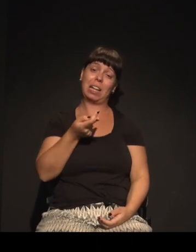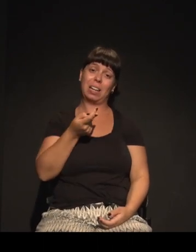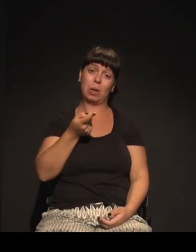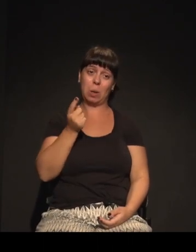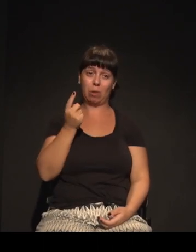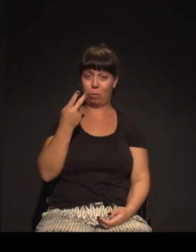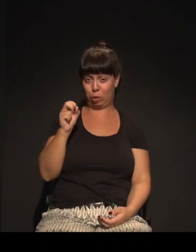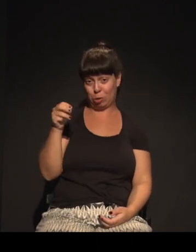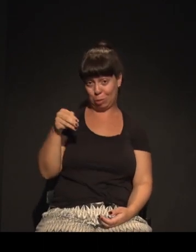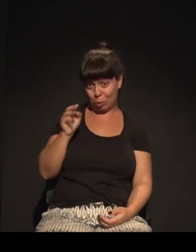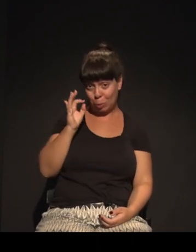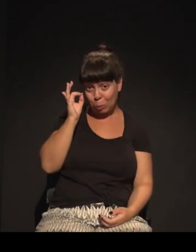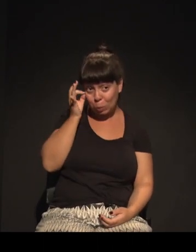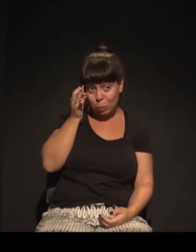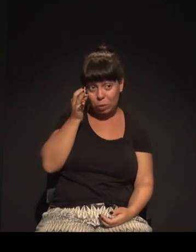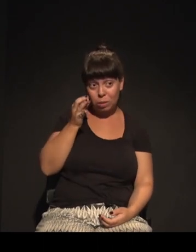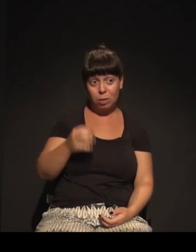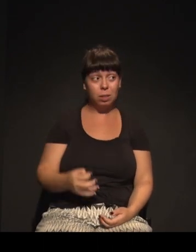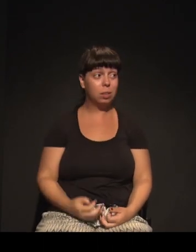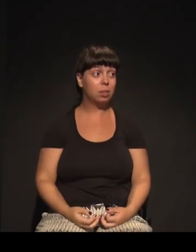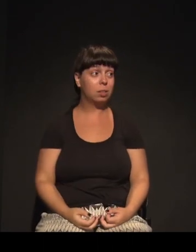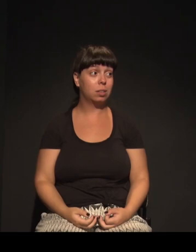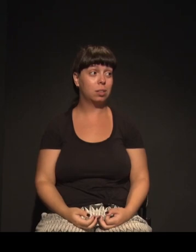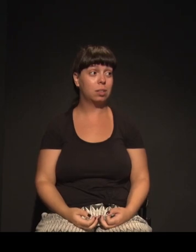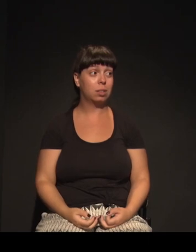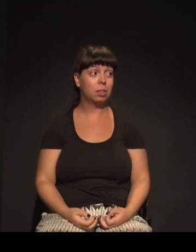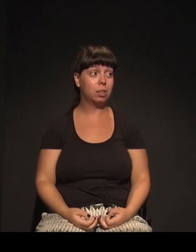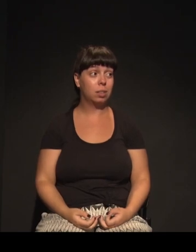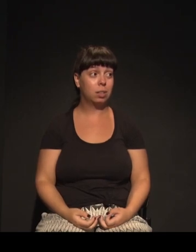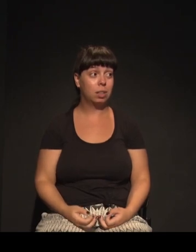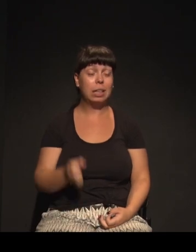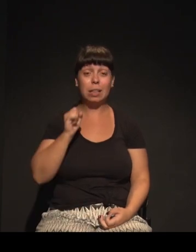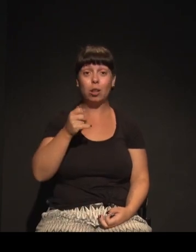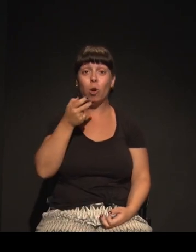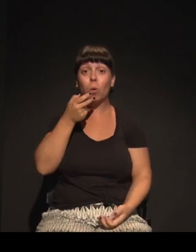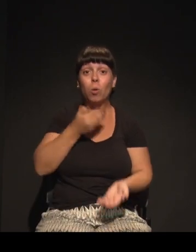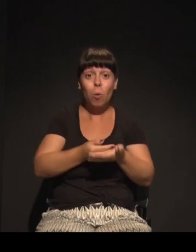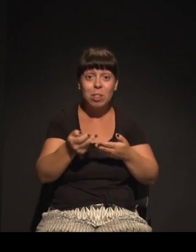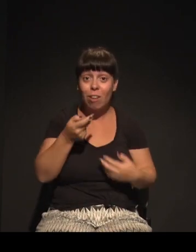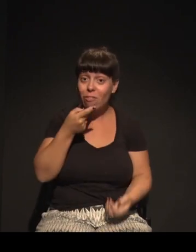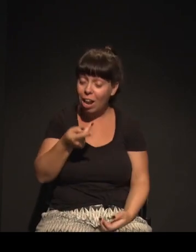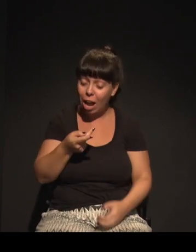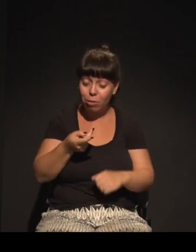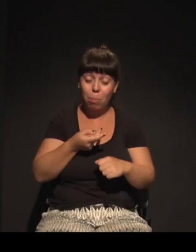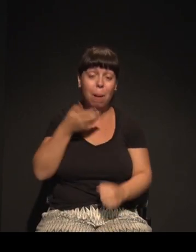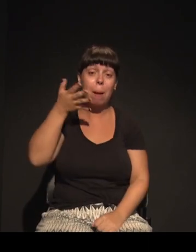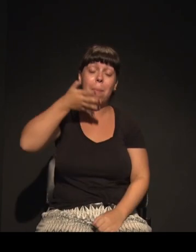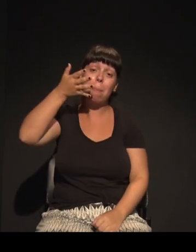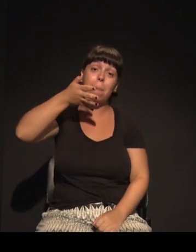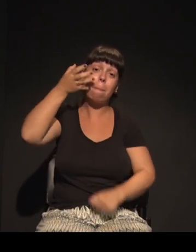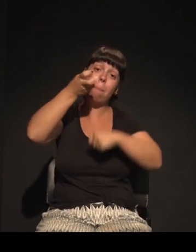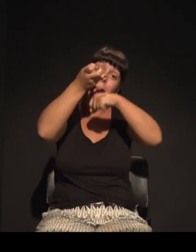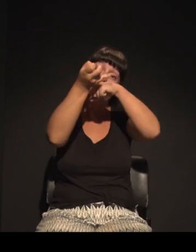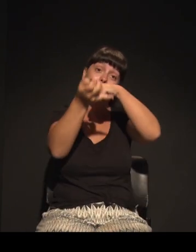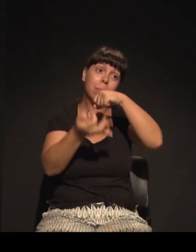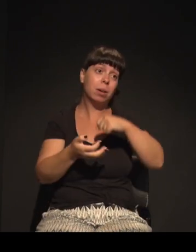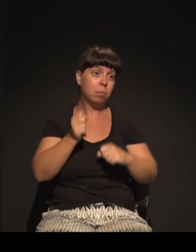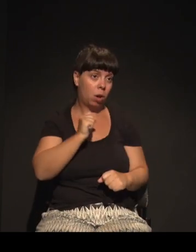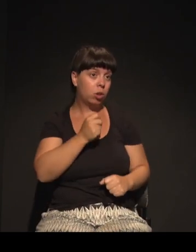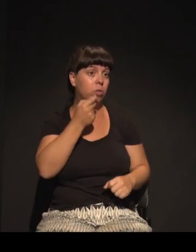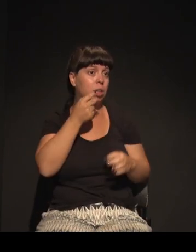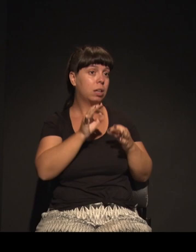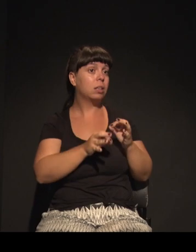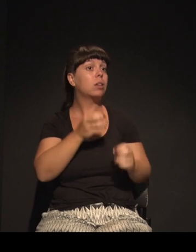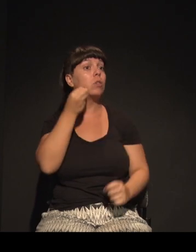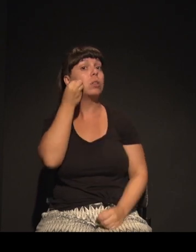minutos e que eu falo mais pra mim se eu começar a falar eu vou falar até a noite não pode falar mas um pouquinho falou um pouco